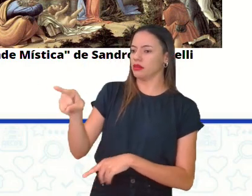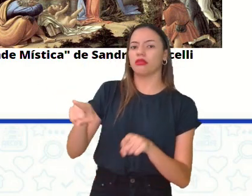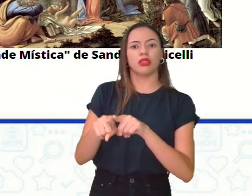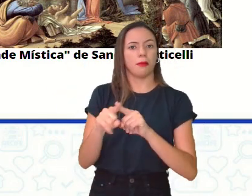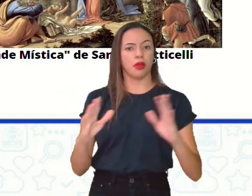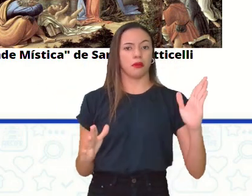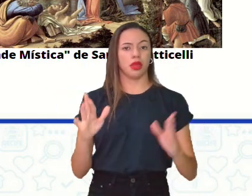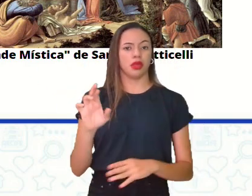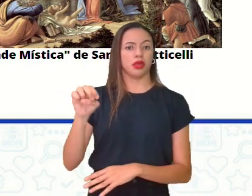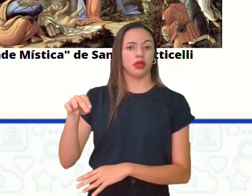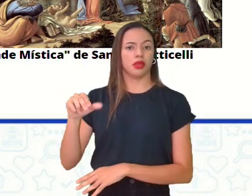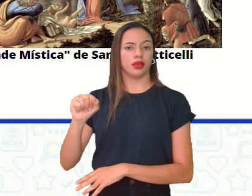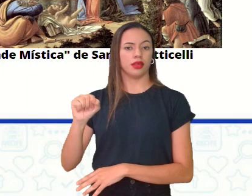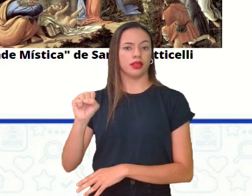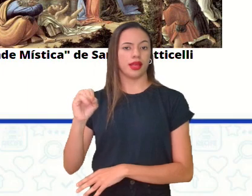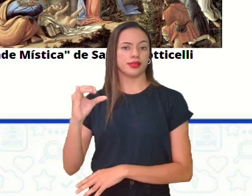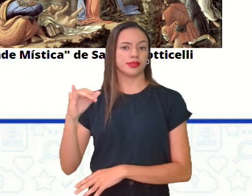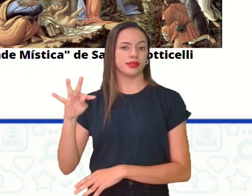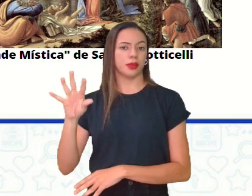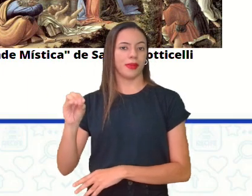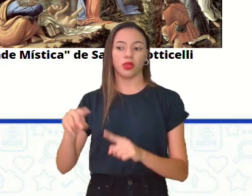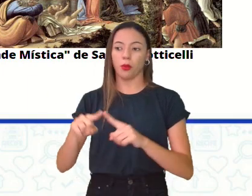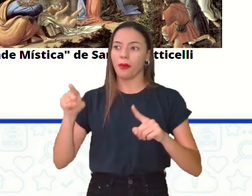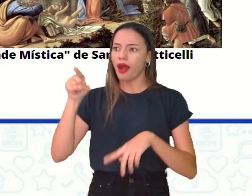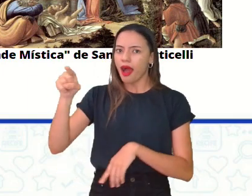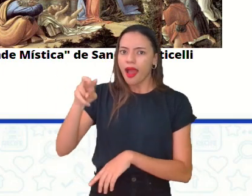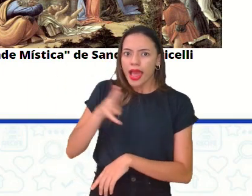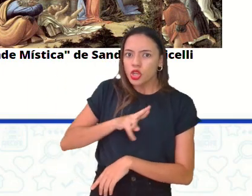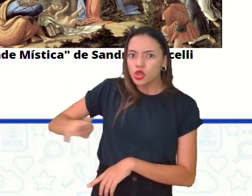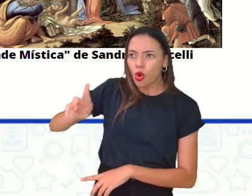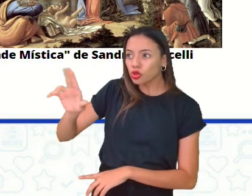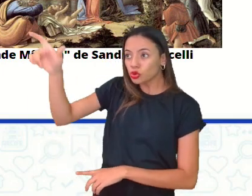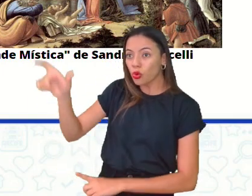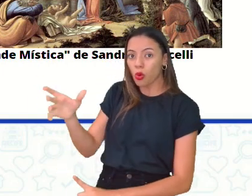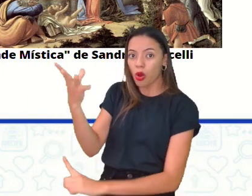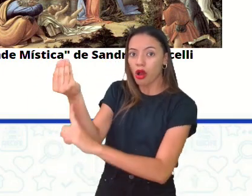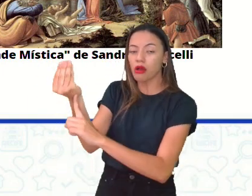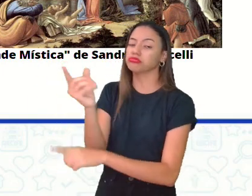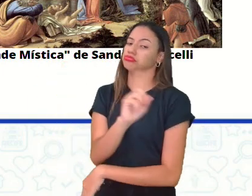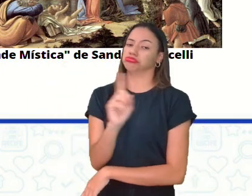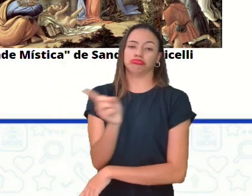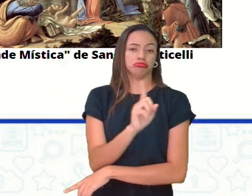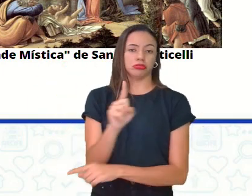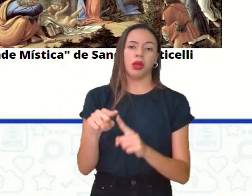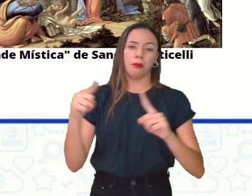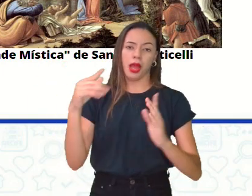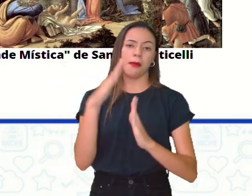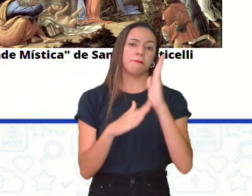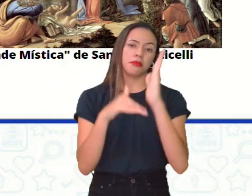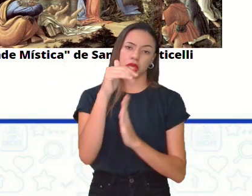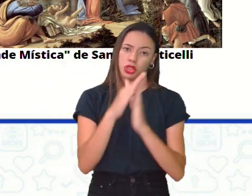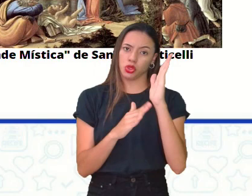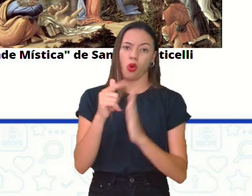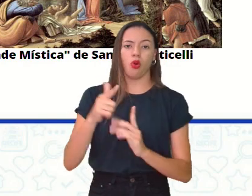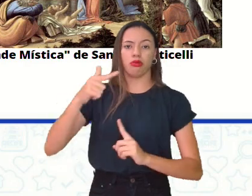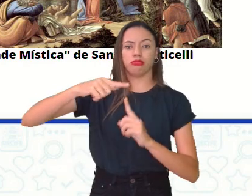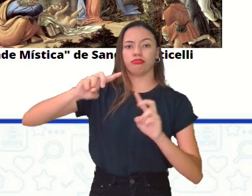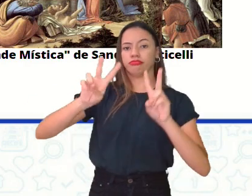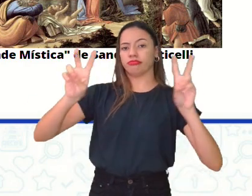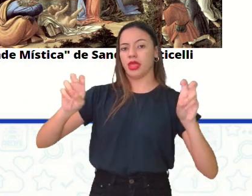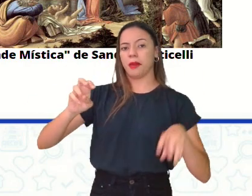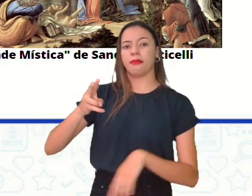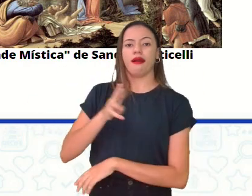nenhum compromisso com a religião, embora ele esteja pintando um tema religioso, ele certamente foi contratado pela igreja